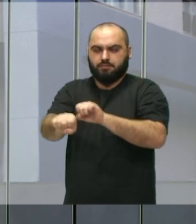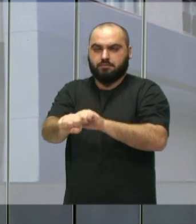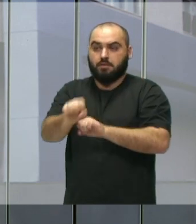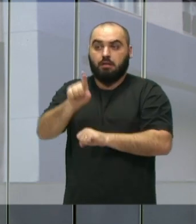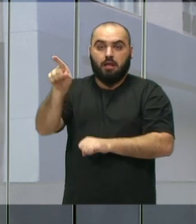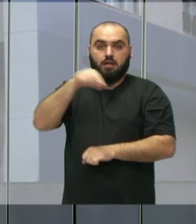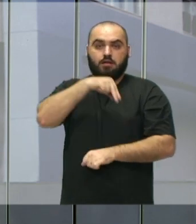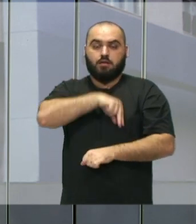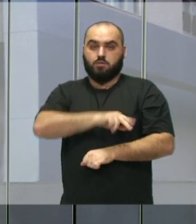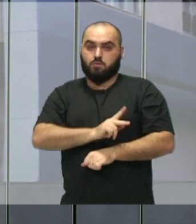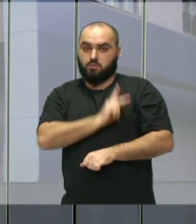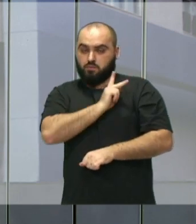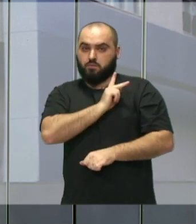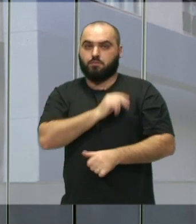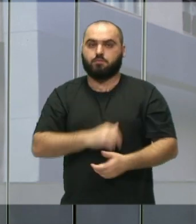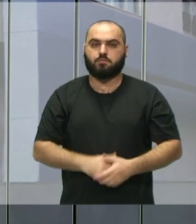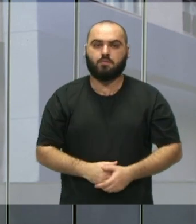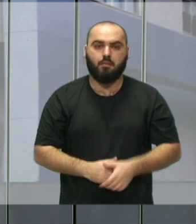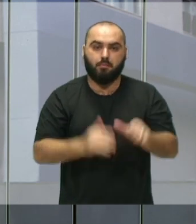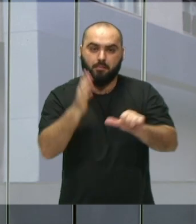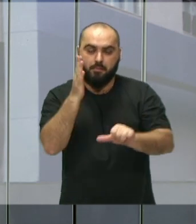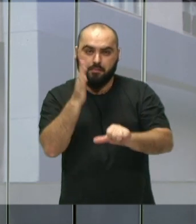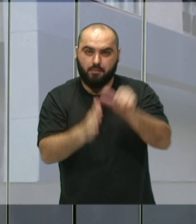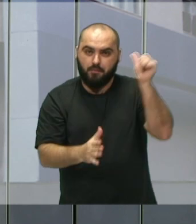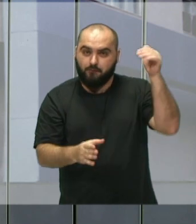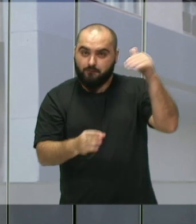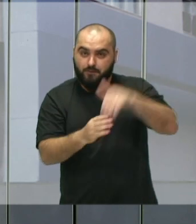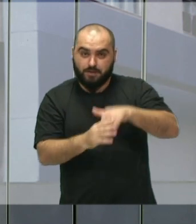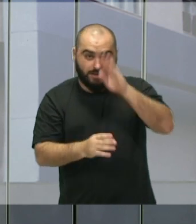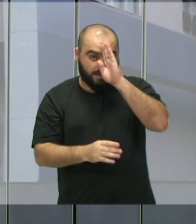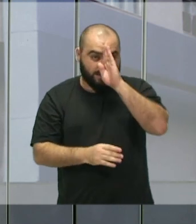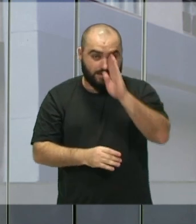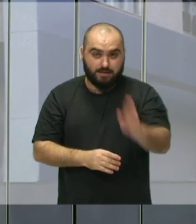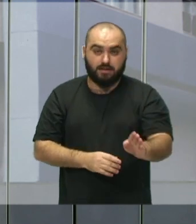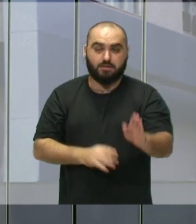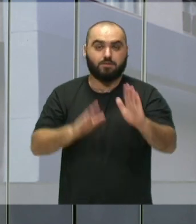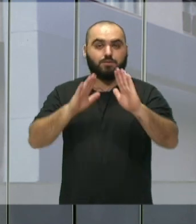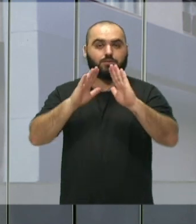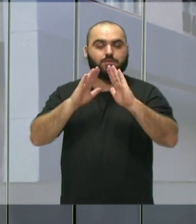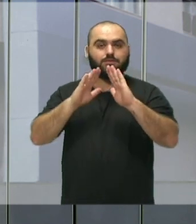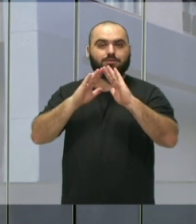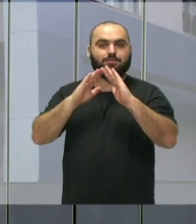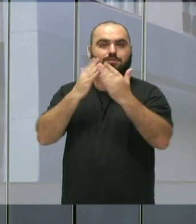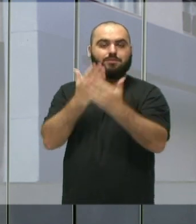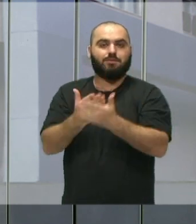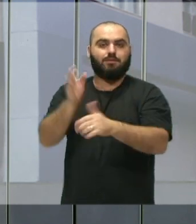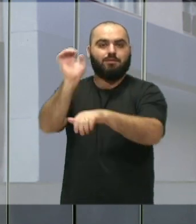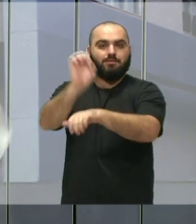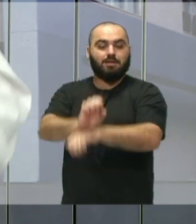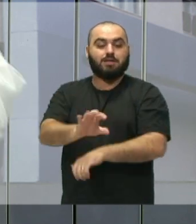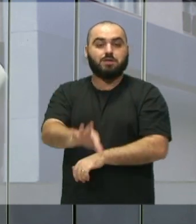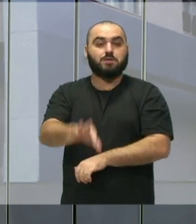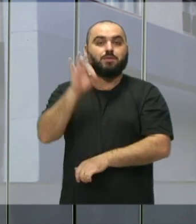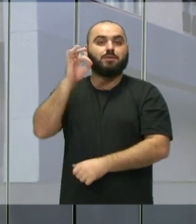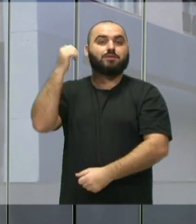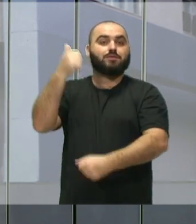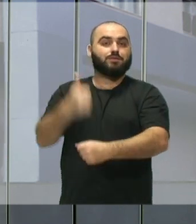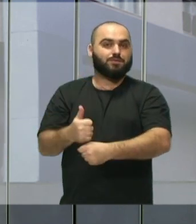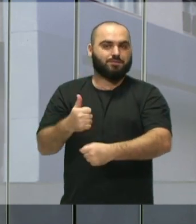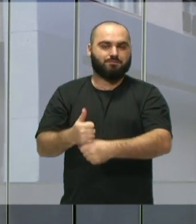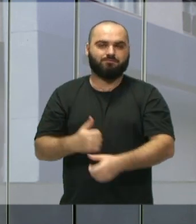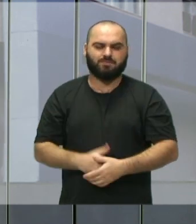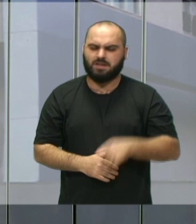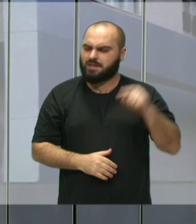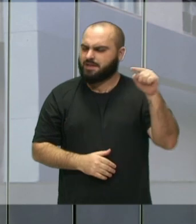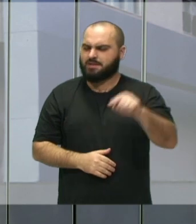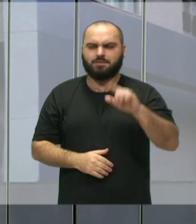Cooker, onde foi feita a primeira eleição direta na rede estadual para a escolha do diretor escolar. E isso tem um